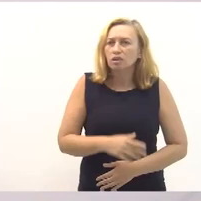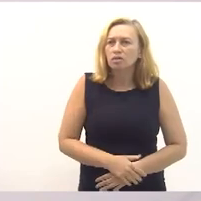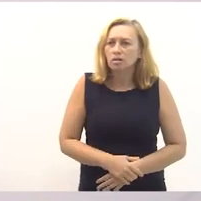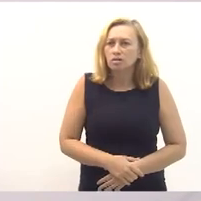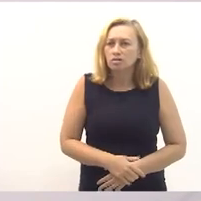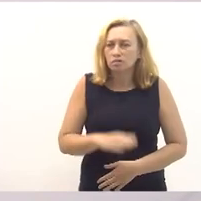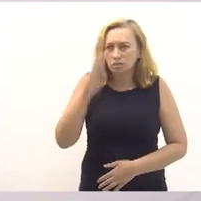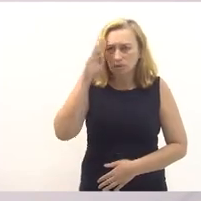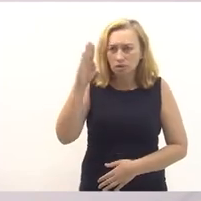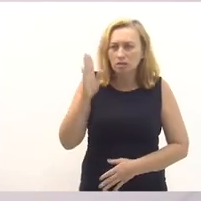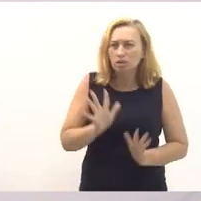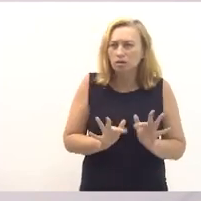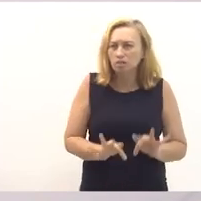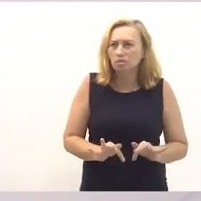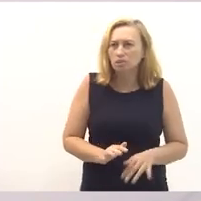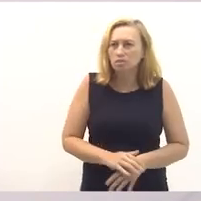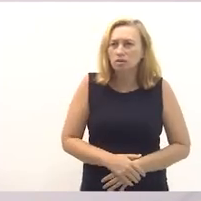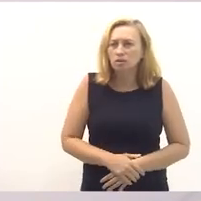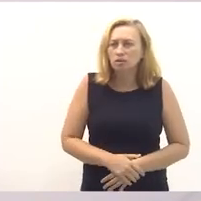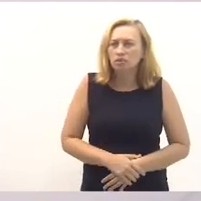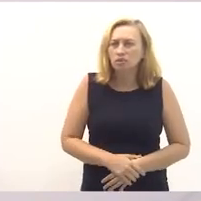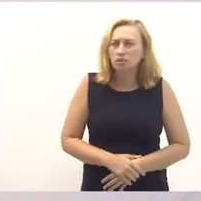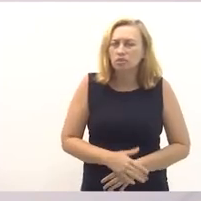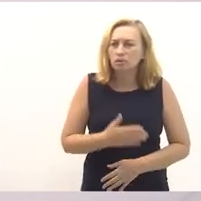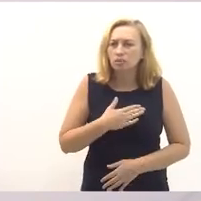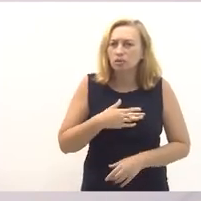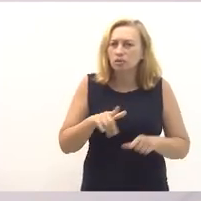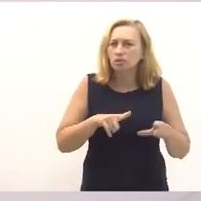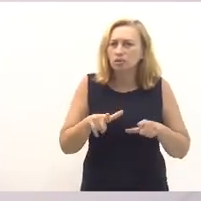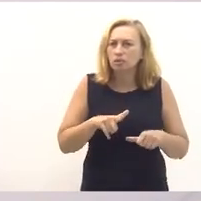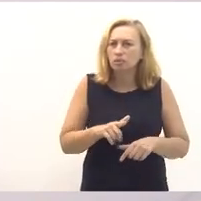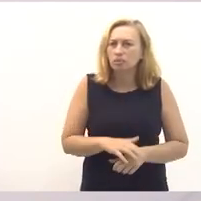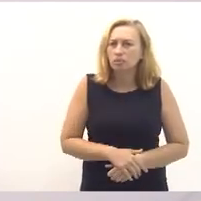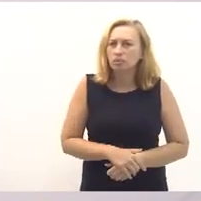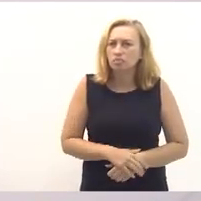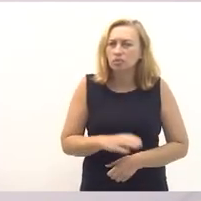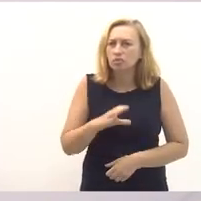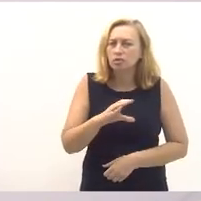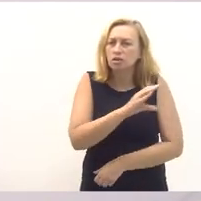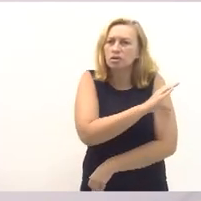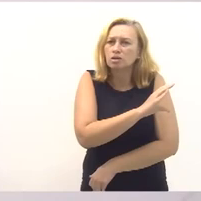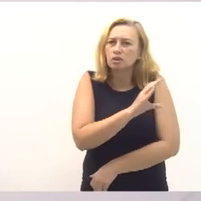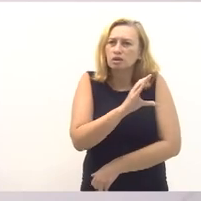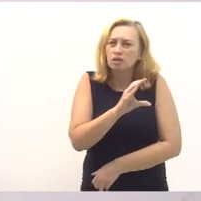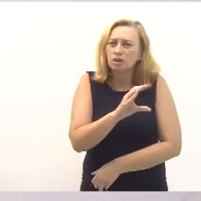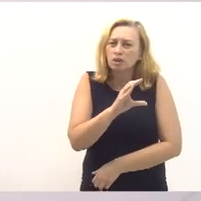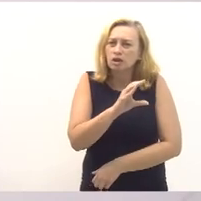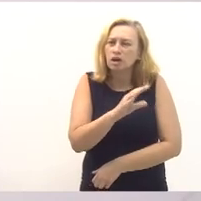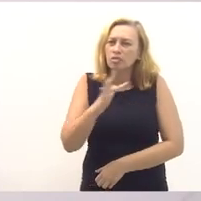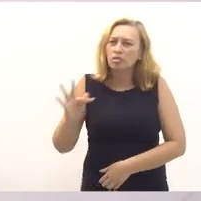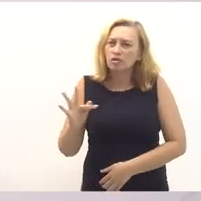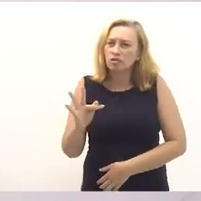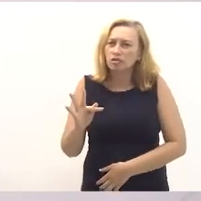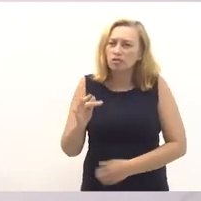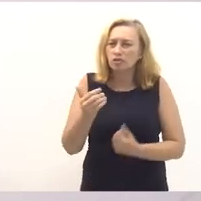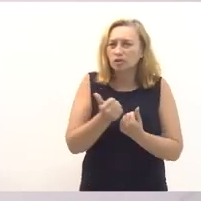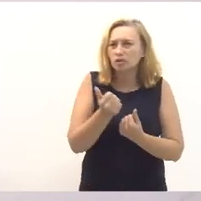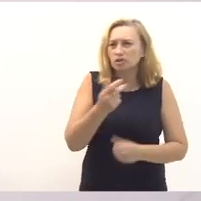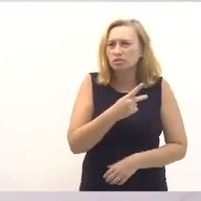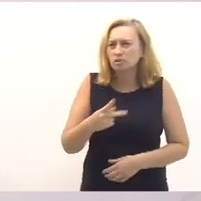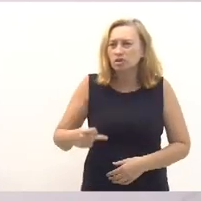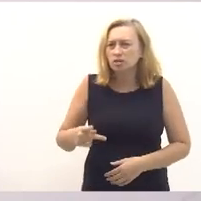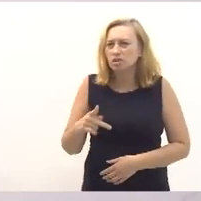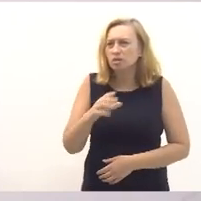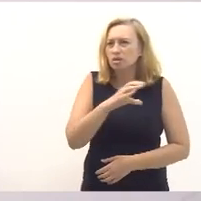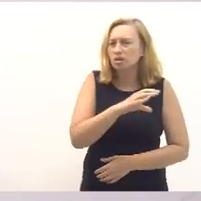parte principal para finalizar que Redonda que é o meu trabalho é Cabo Frio Cabo Frio eu sou a a medicinal